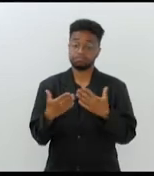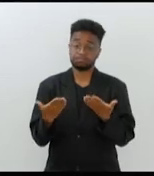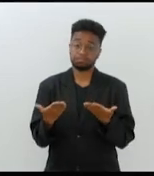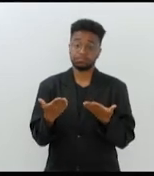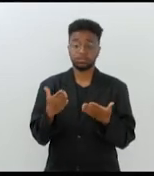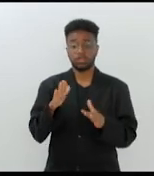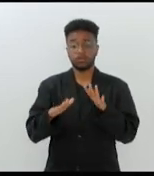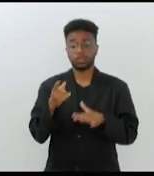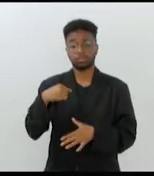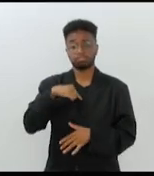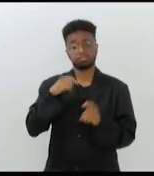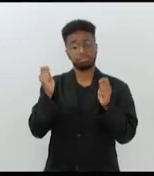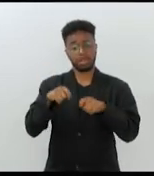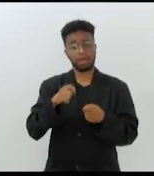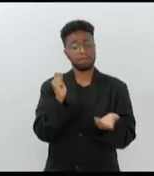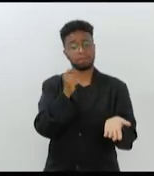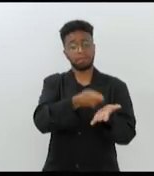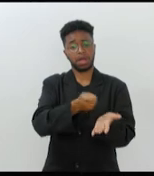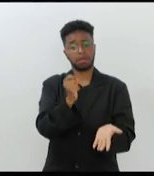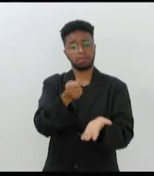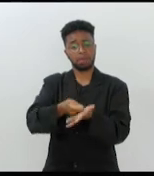pudéssemos ficar pagando